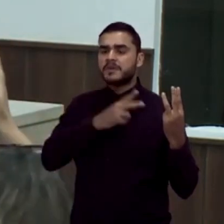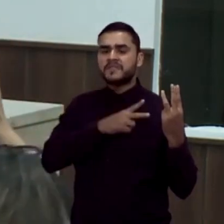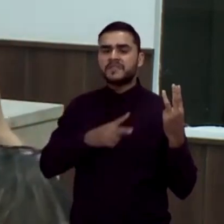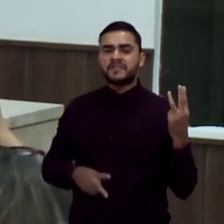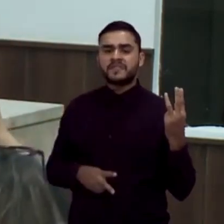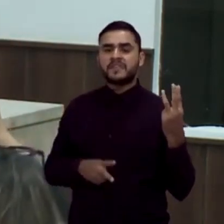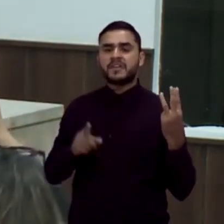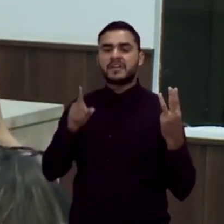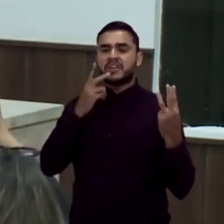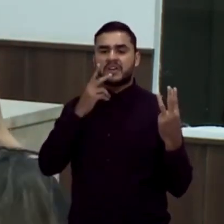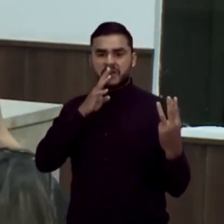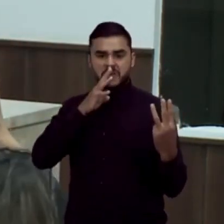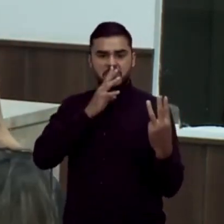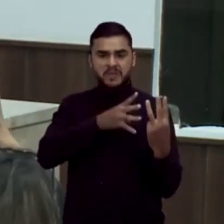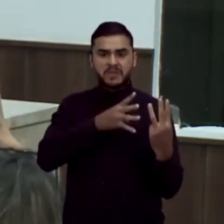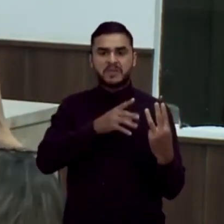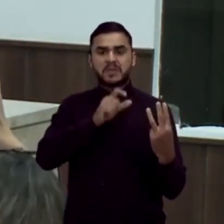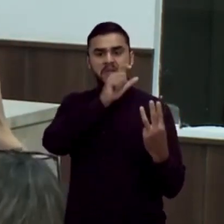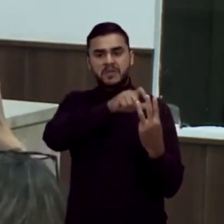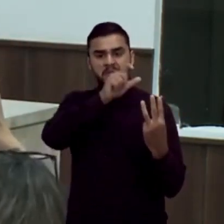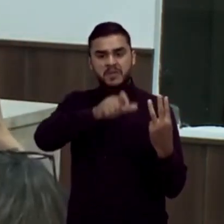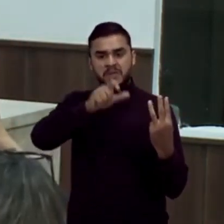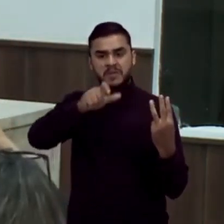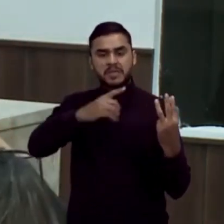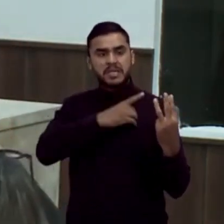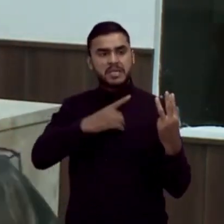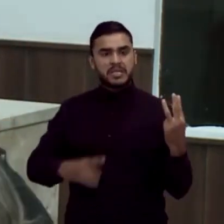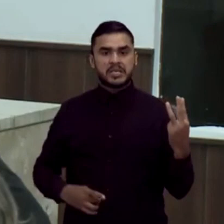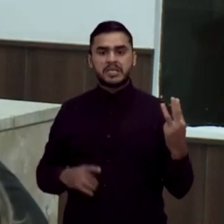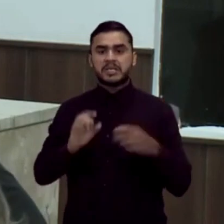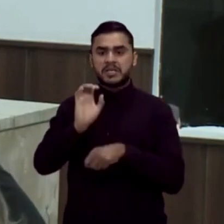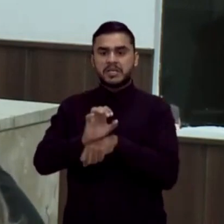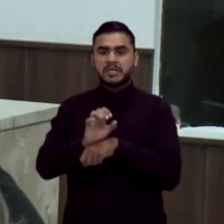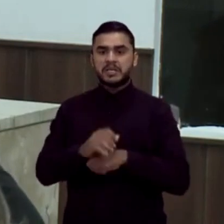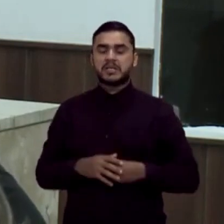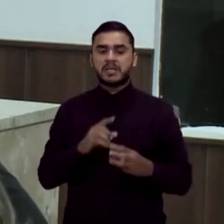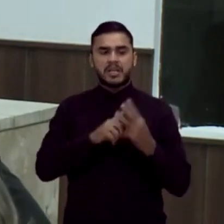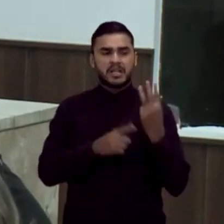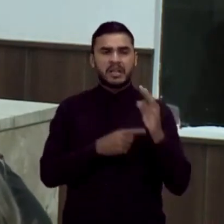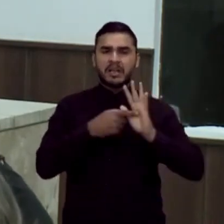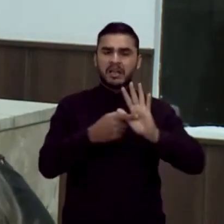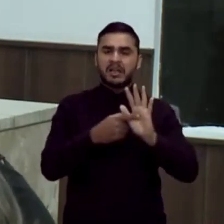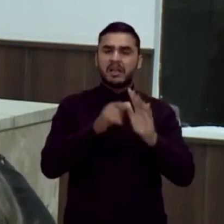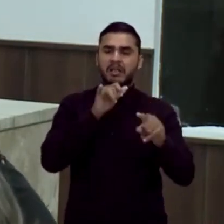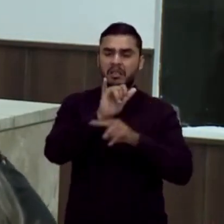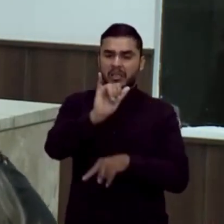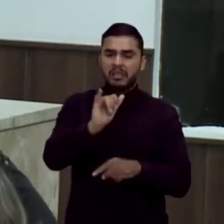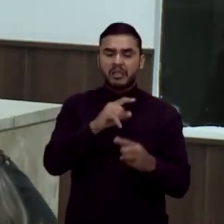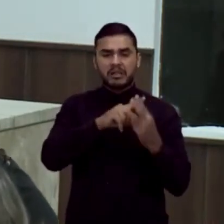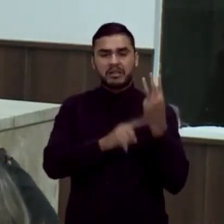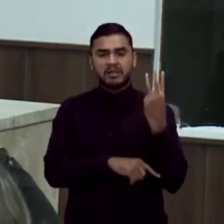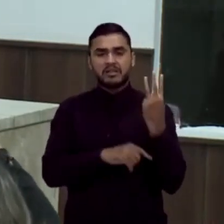disse que essas três deputadas estaduais vendem ilusão e agem como